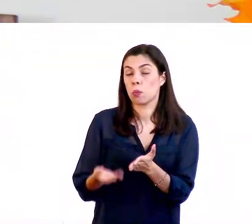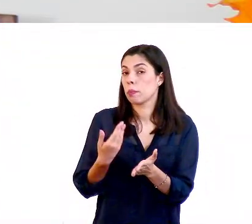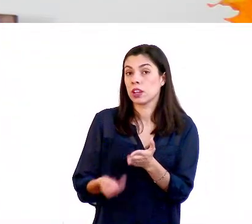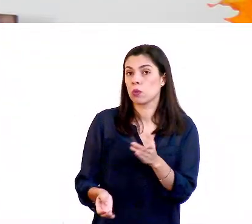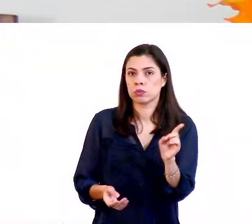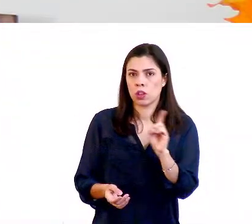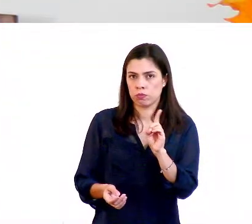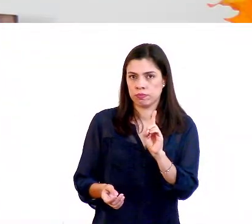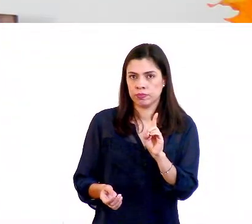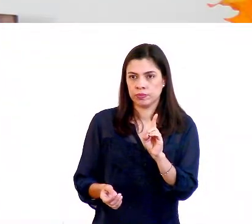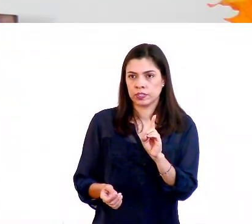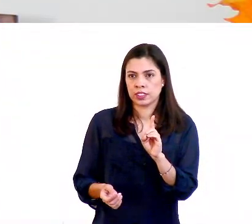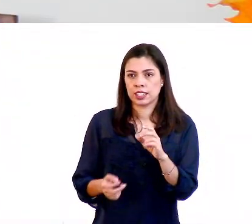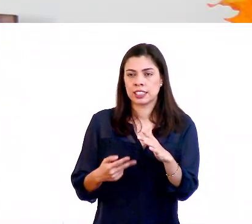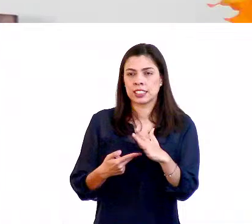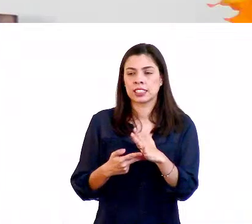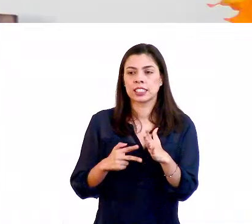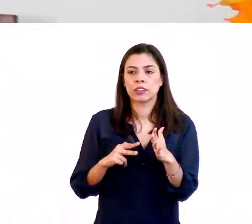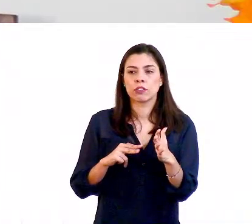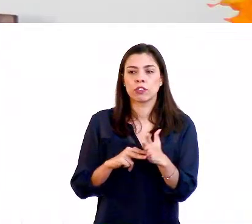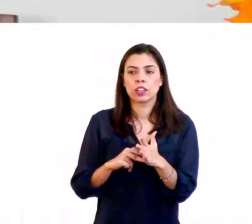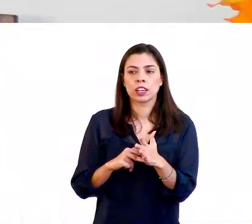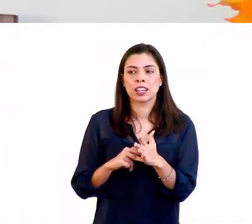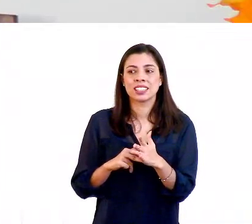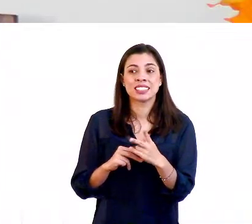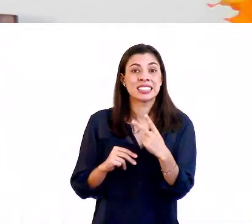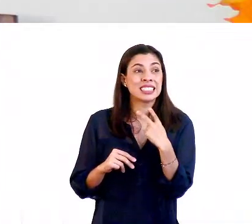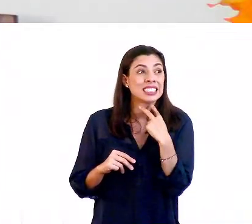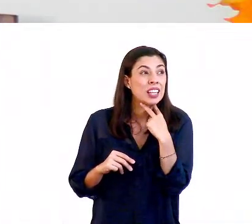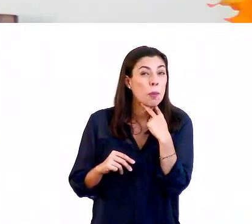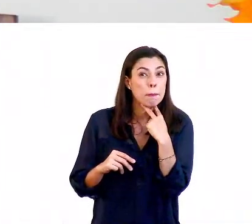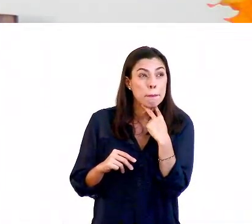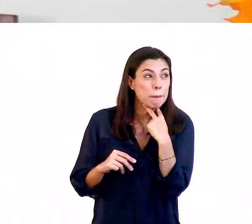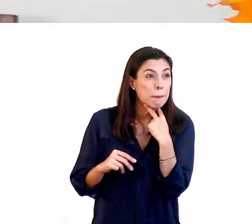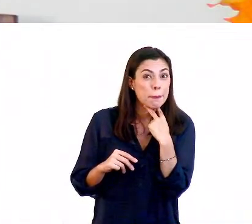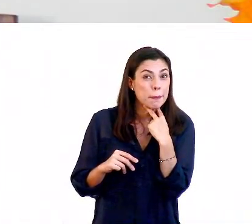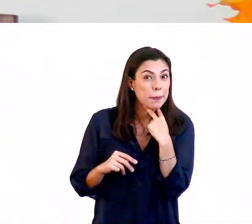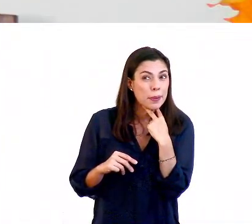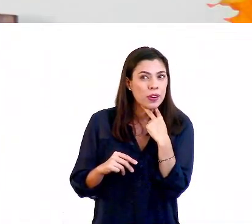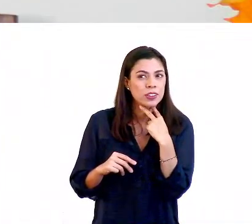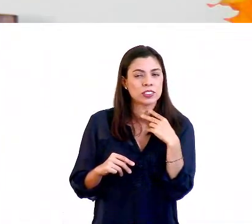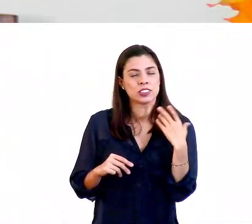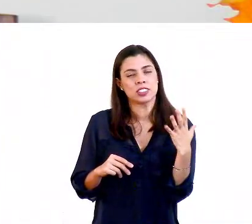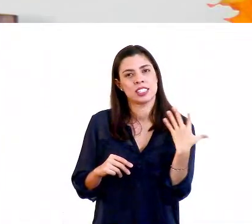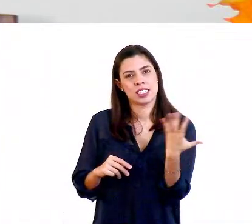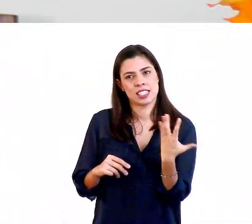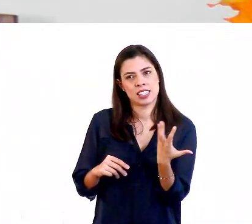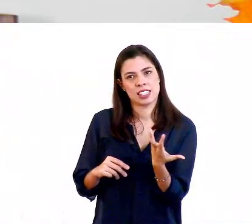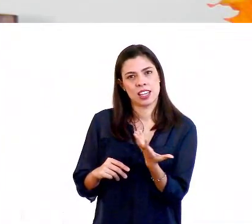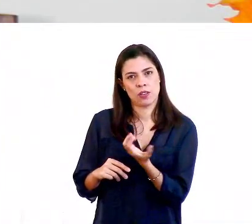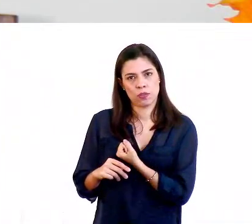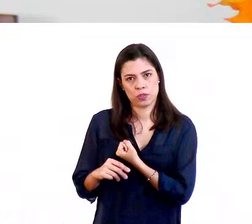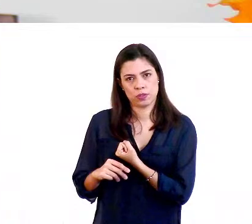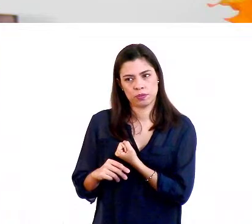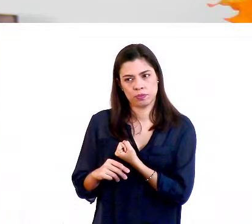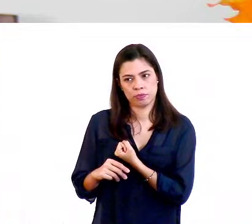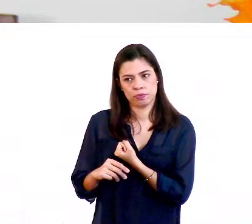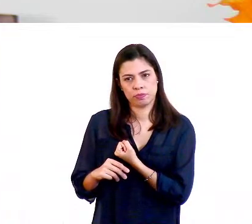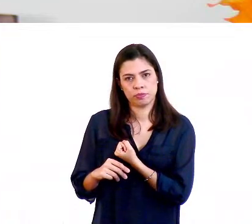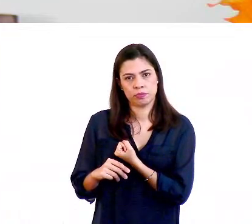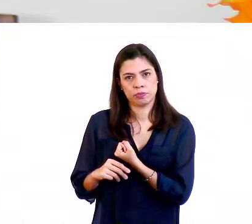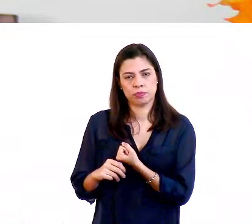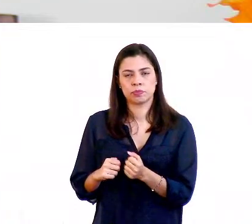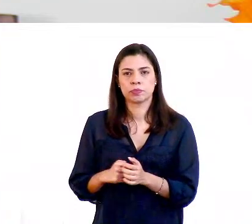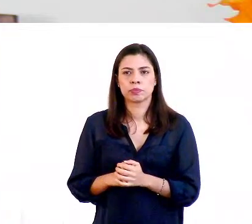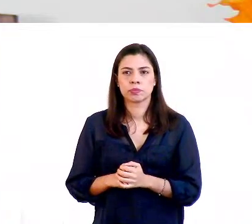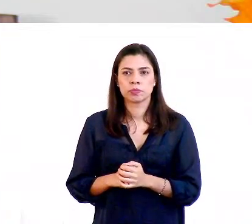Veja, o texto diz assim no verso 4: é impossível, pois, que aqueles que uma vez foram iluminados e provaram o